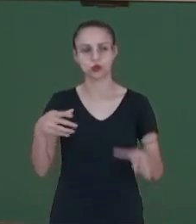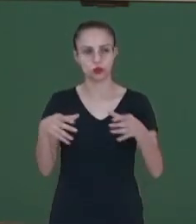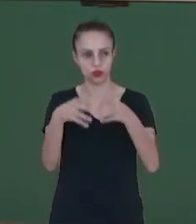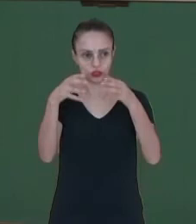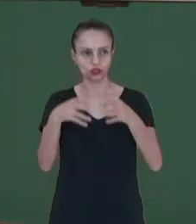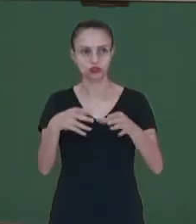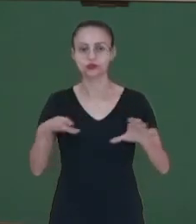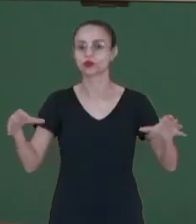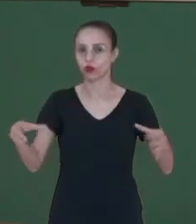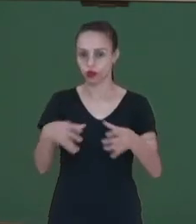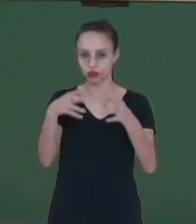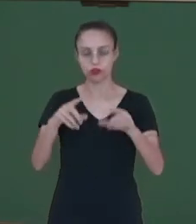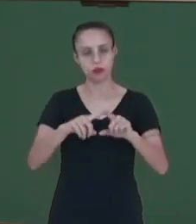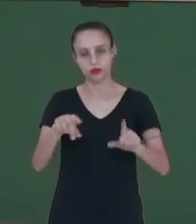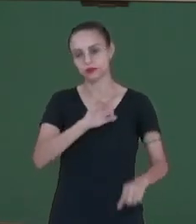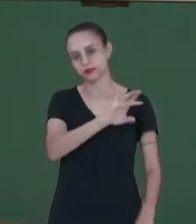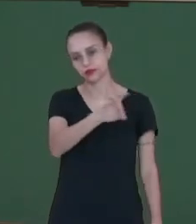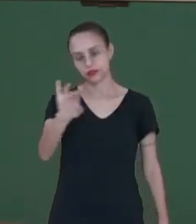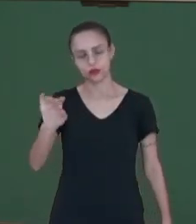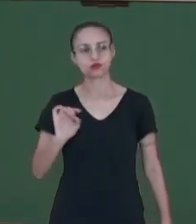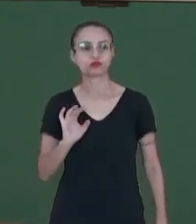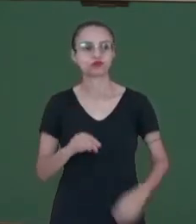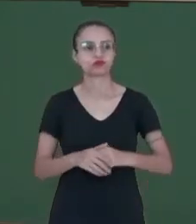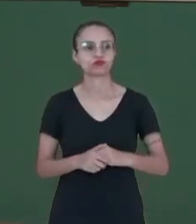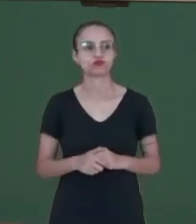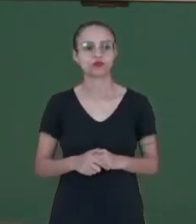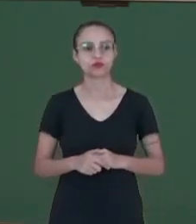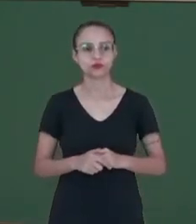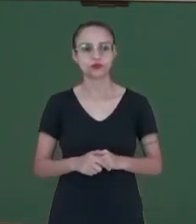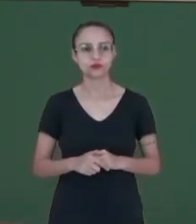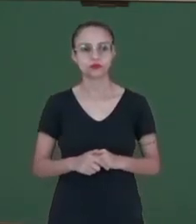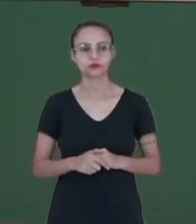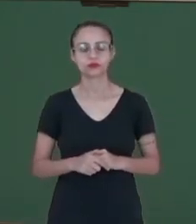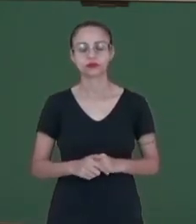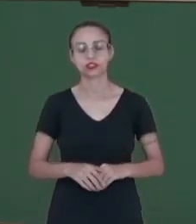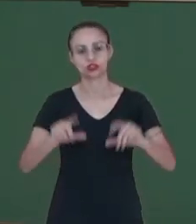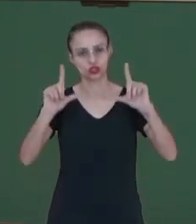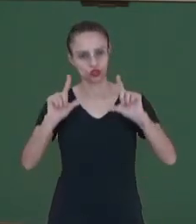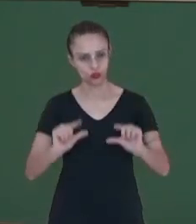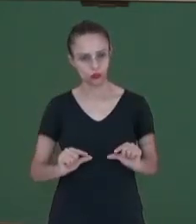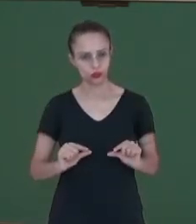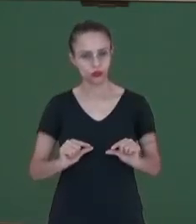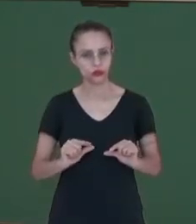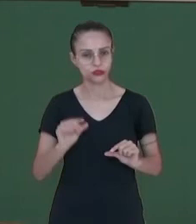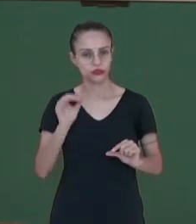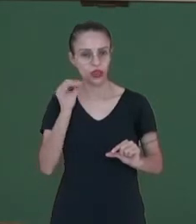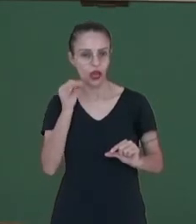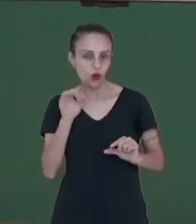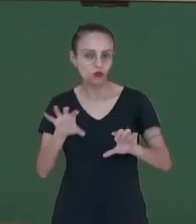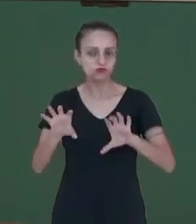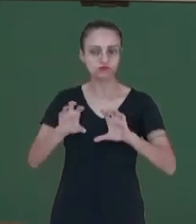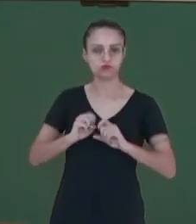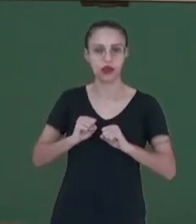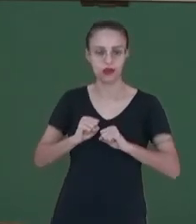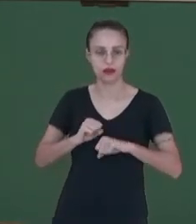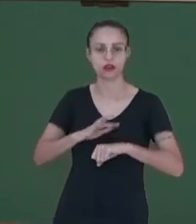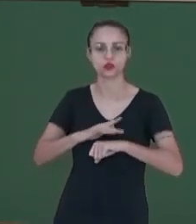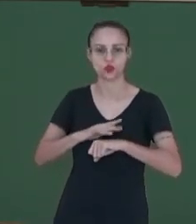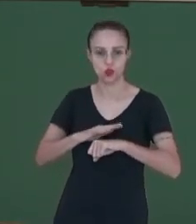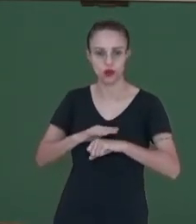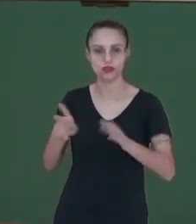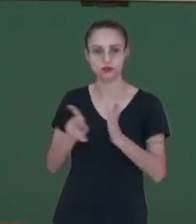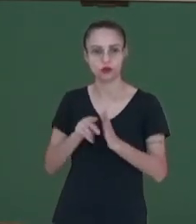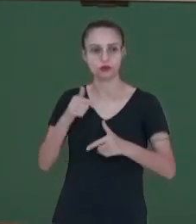no coletivo, mas cada um faz no seu limite. Diminuição da incidência de doenças ocupacionais, então diminui as doenças